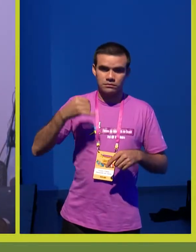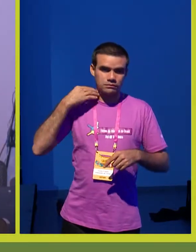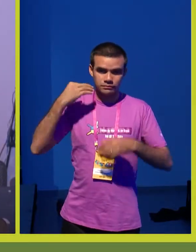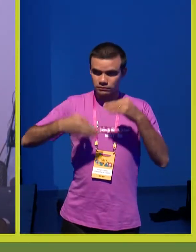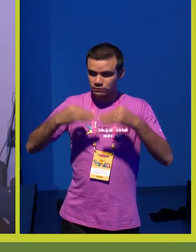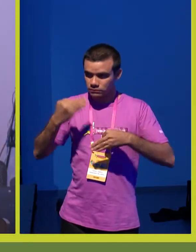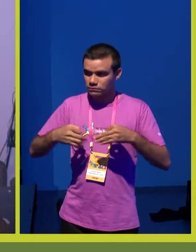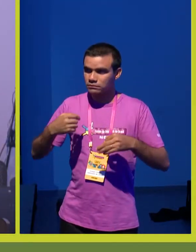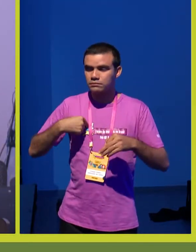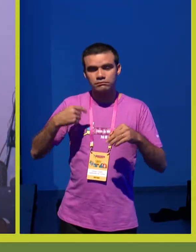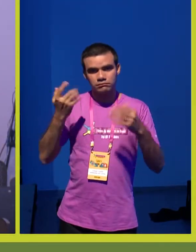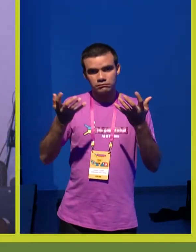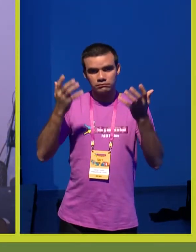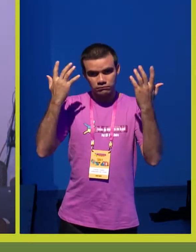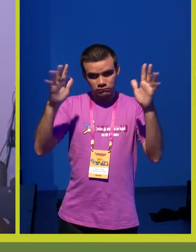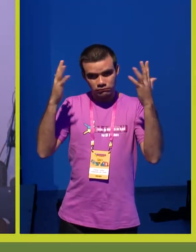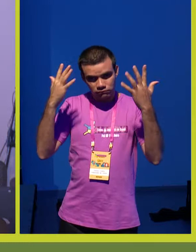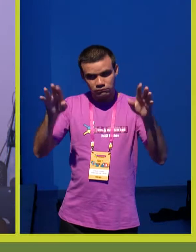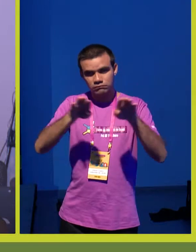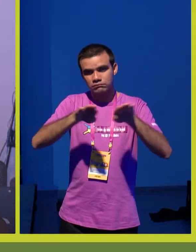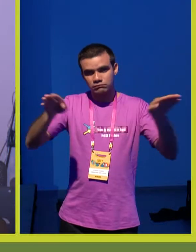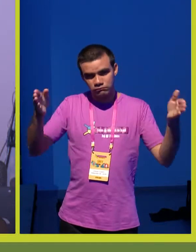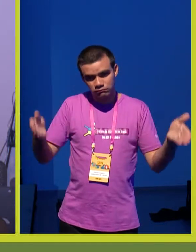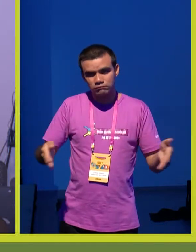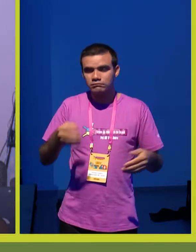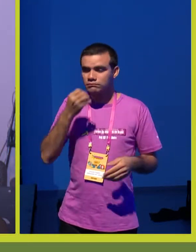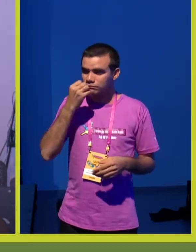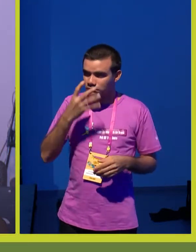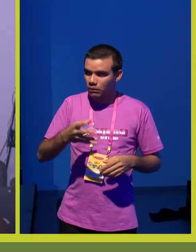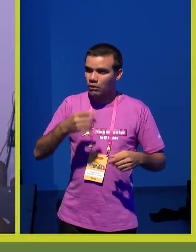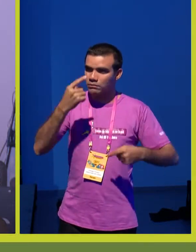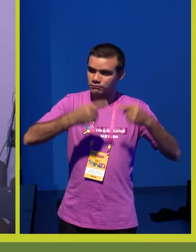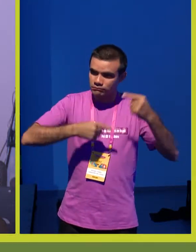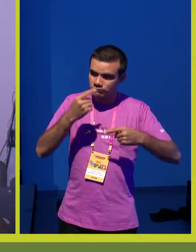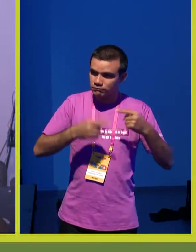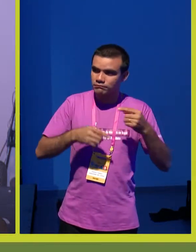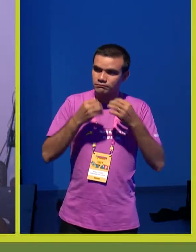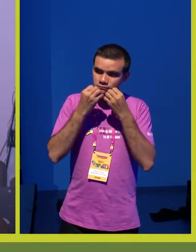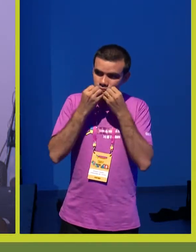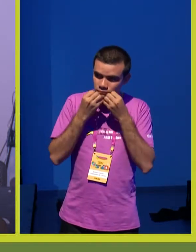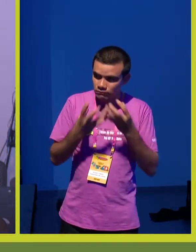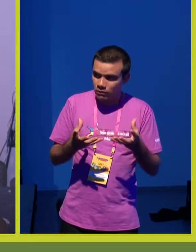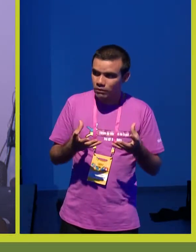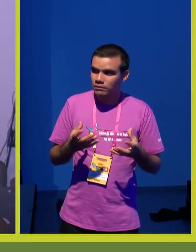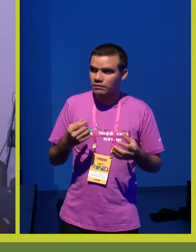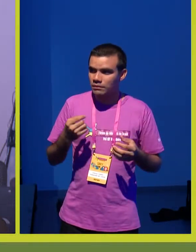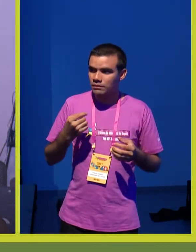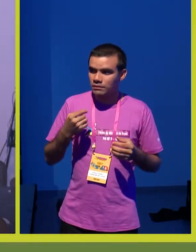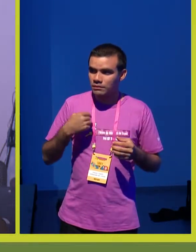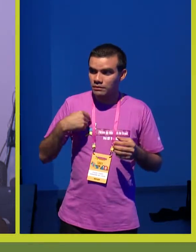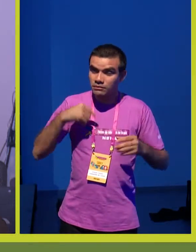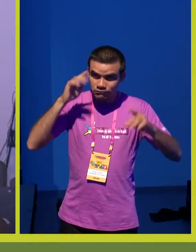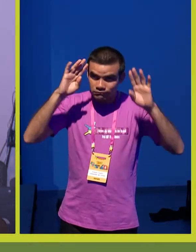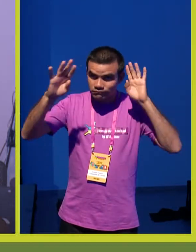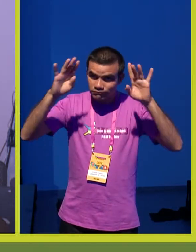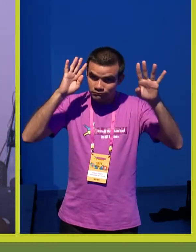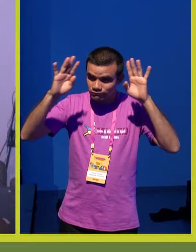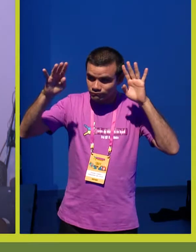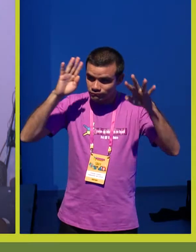inicialmente quero parabenizar a mesa porque eu achei o debate fantástico e vou sair daqui com muitas reflexões